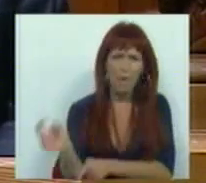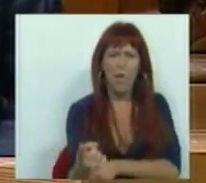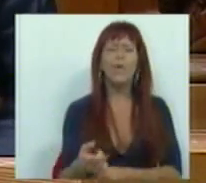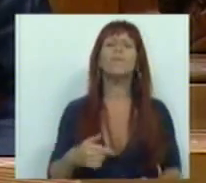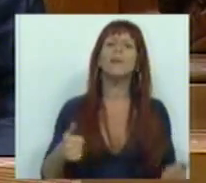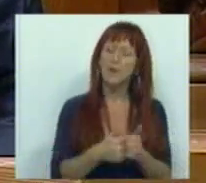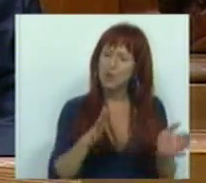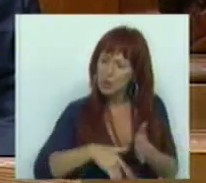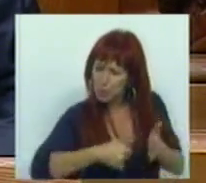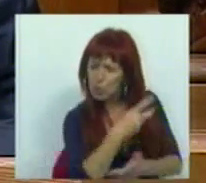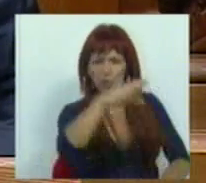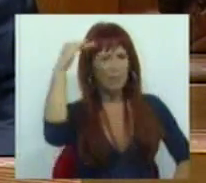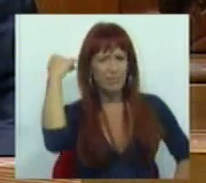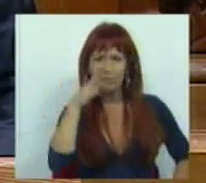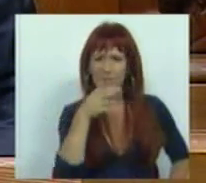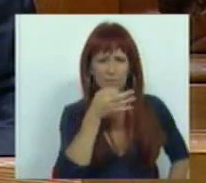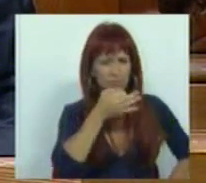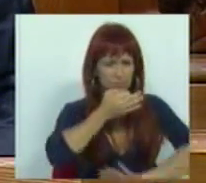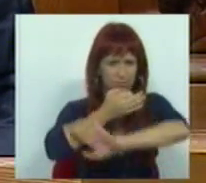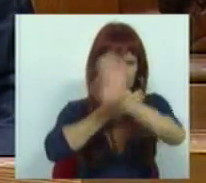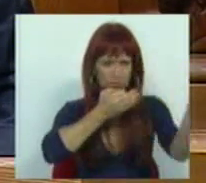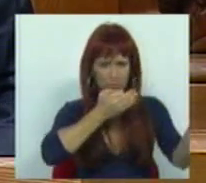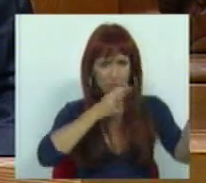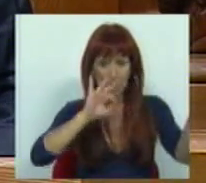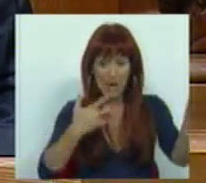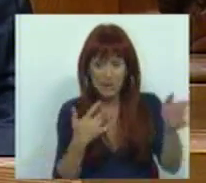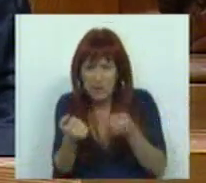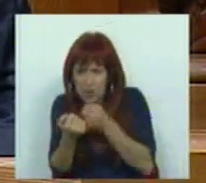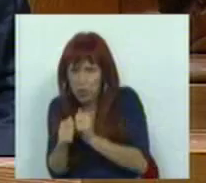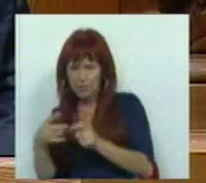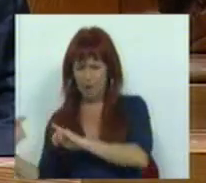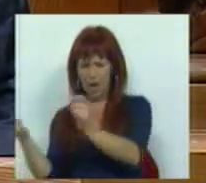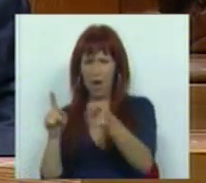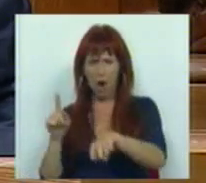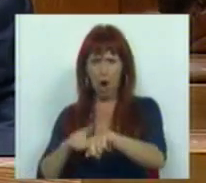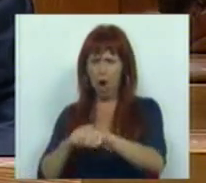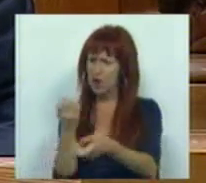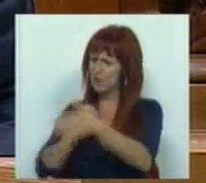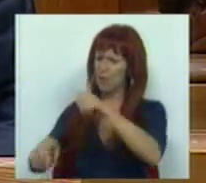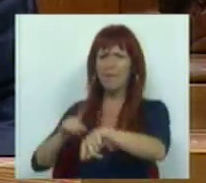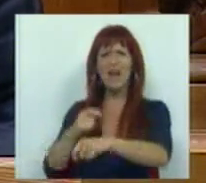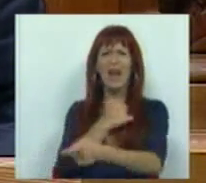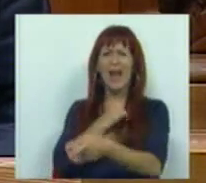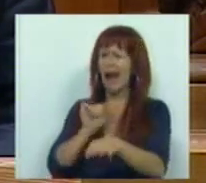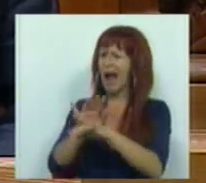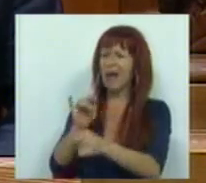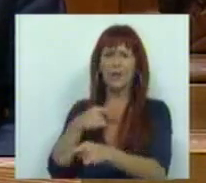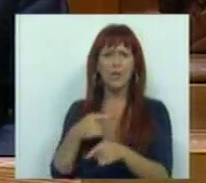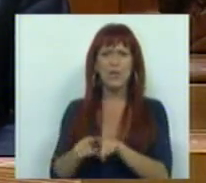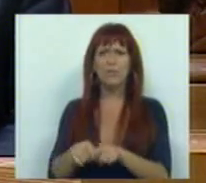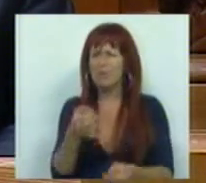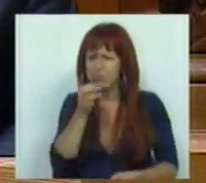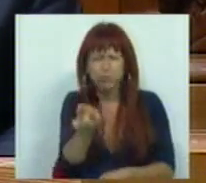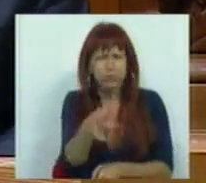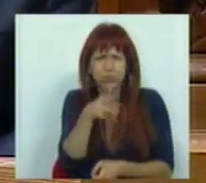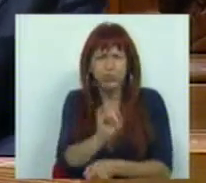isto, Passos Coelho nada diz. O PSD refugia-se na discussão das horas a que foi enviada uma certa carta, para nem uma palavra